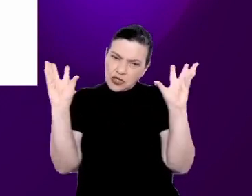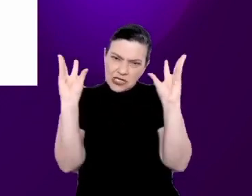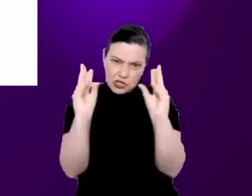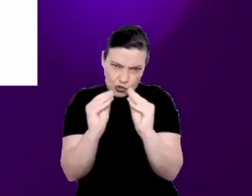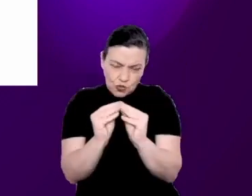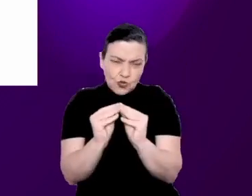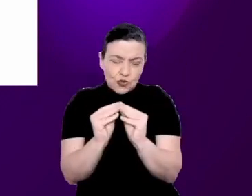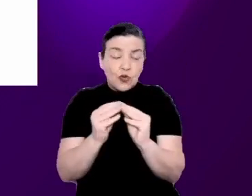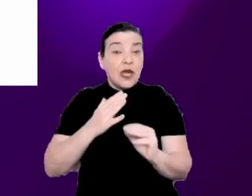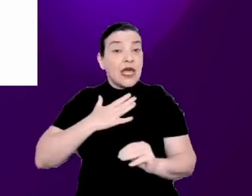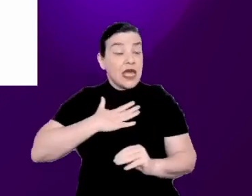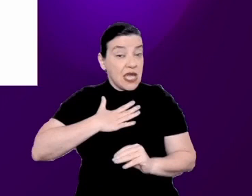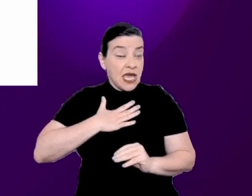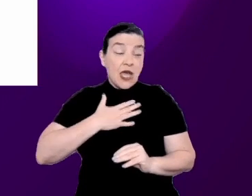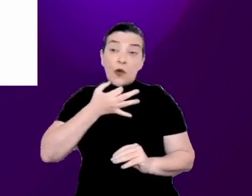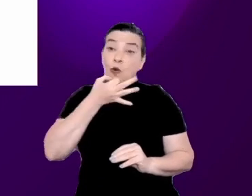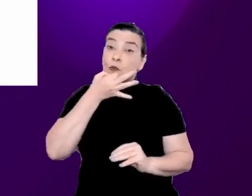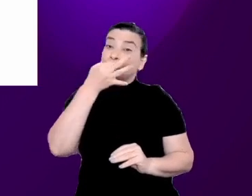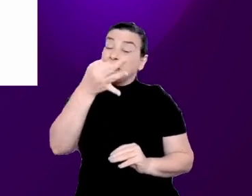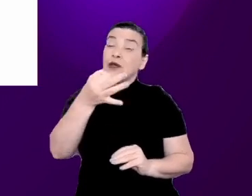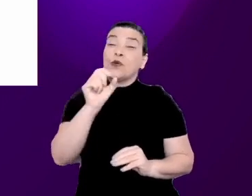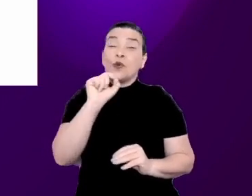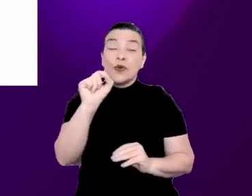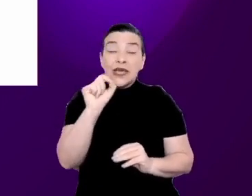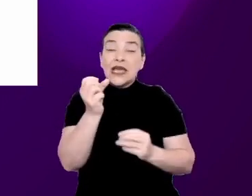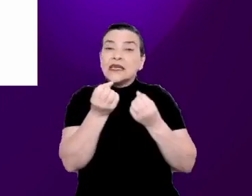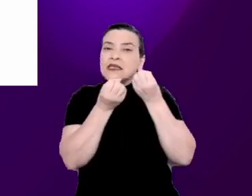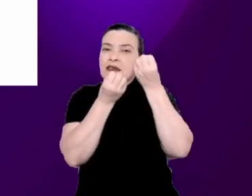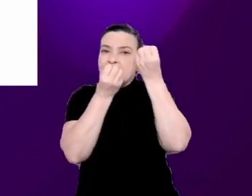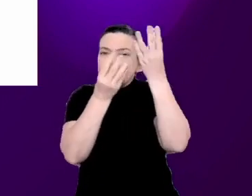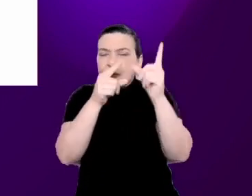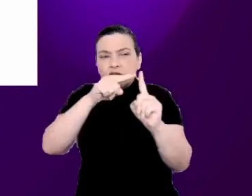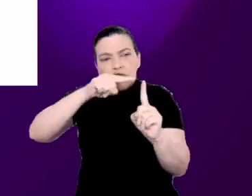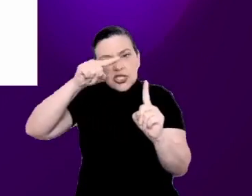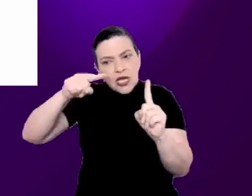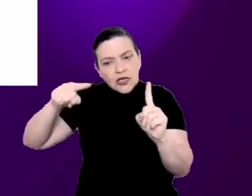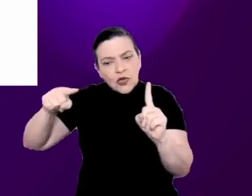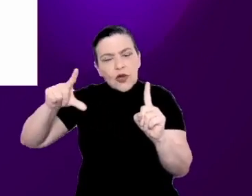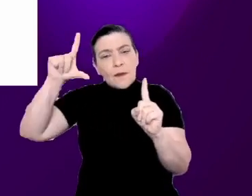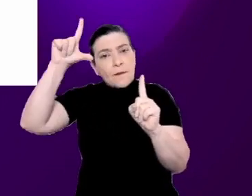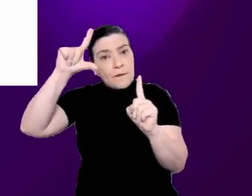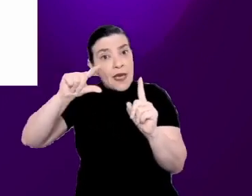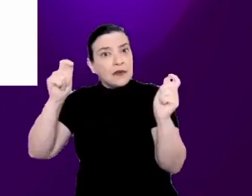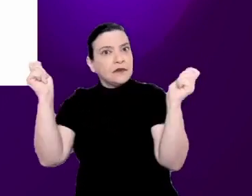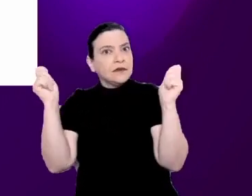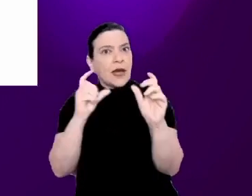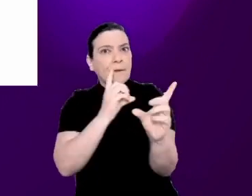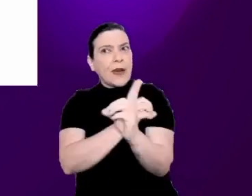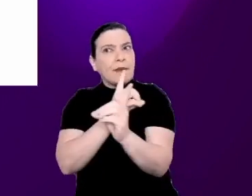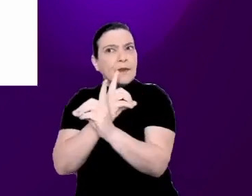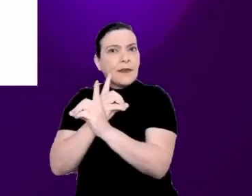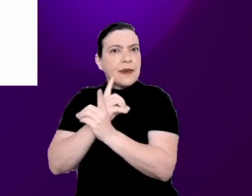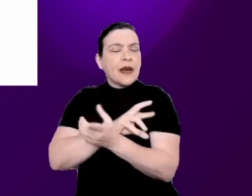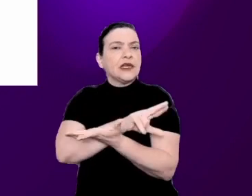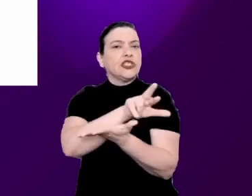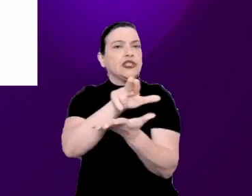Eu defendo muito que menos é mais, e o que a gente medir, a gente de fato meça, né?